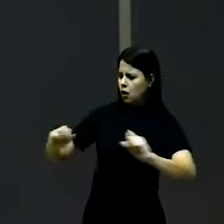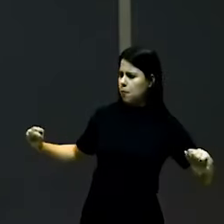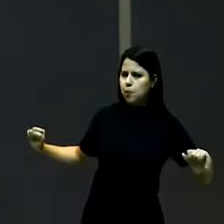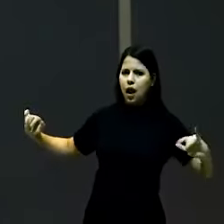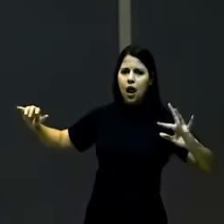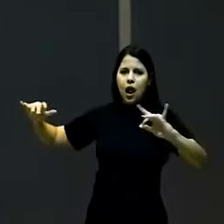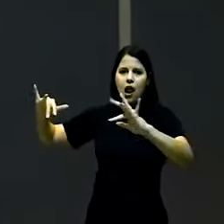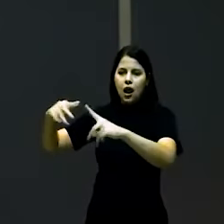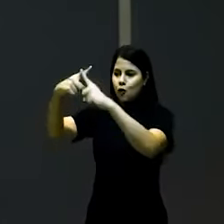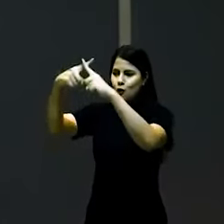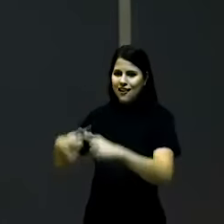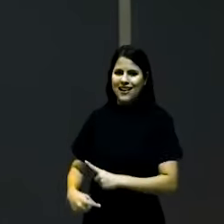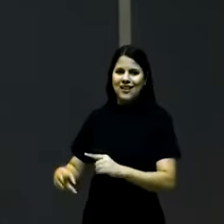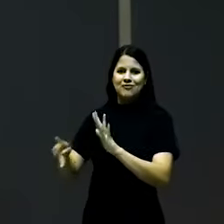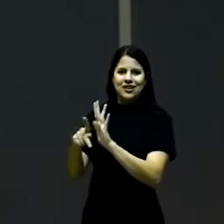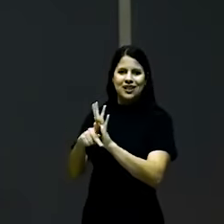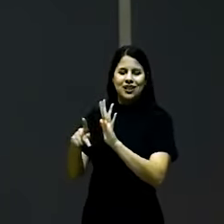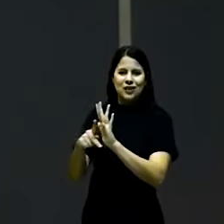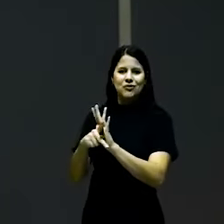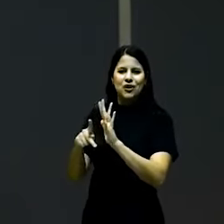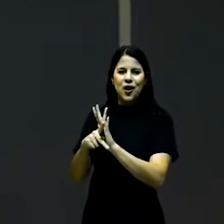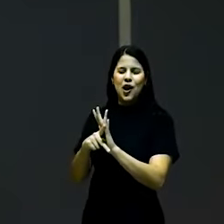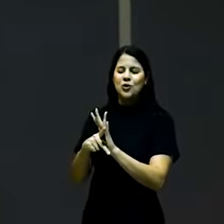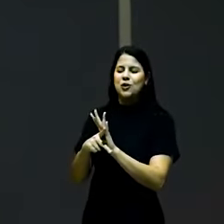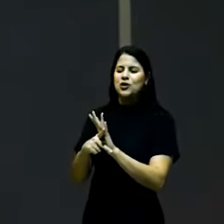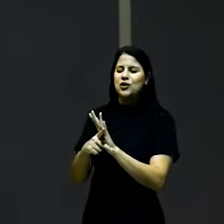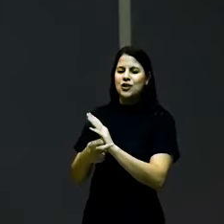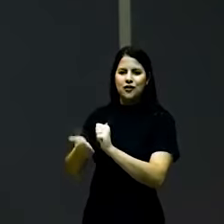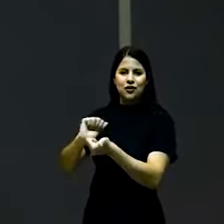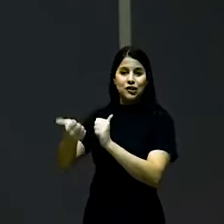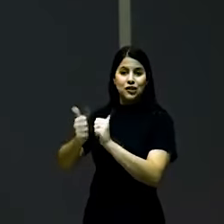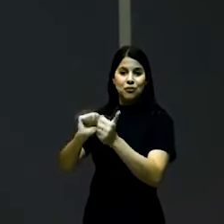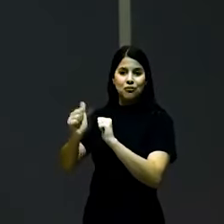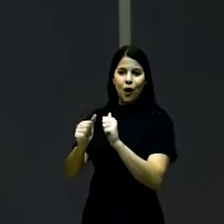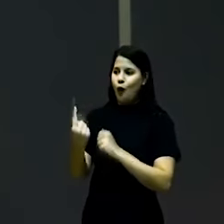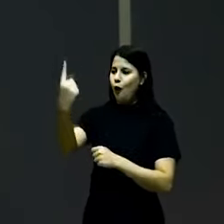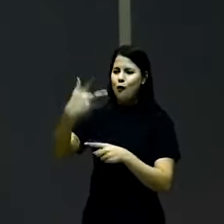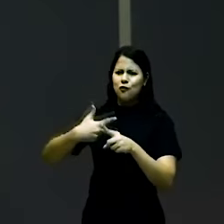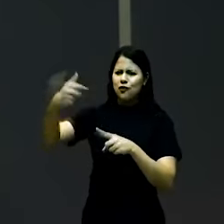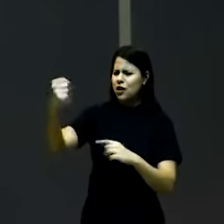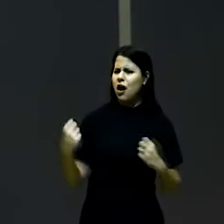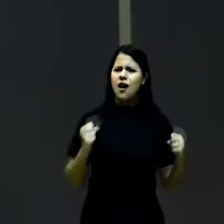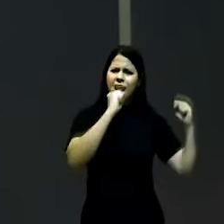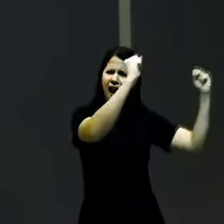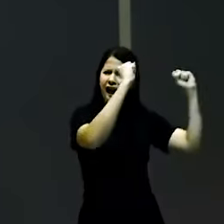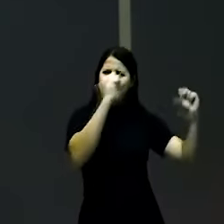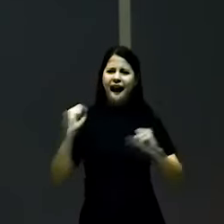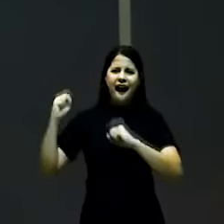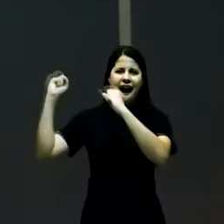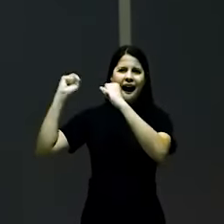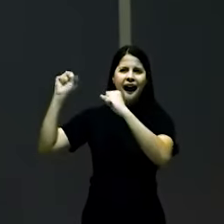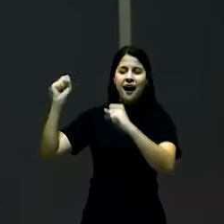enfrentavam. E o campeão era campeão da cidade. Um evento que todos os